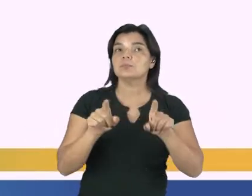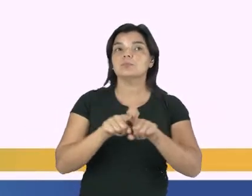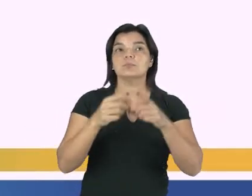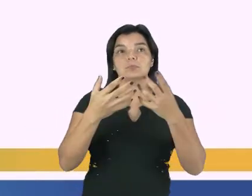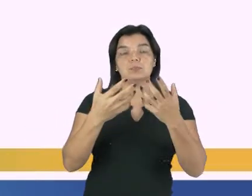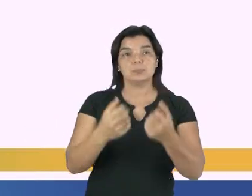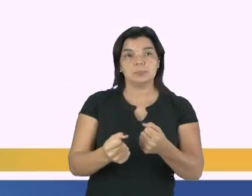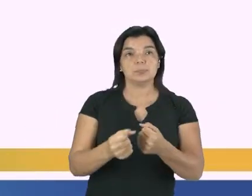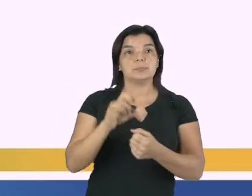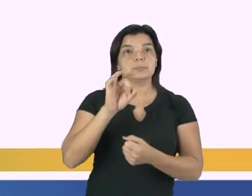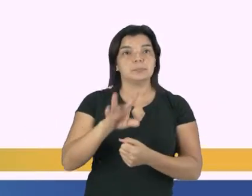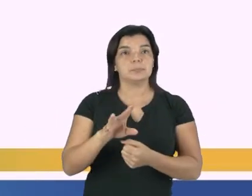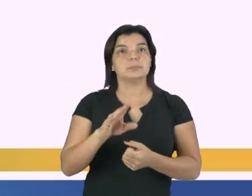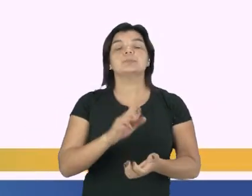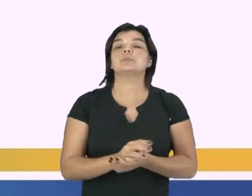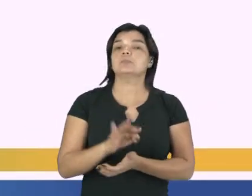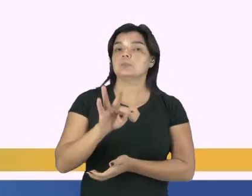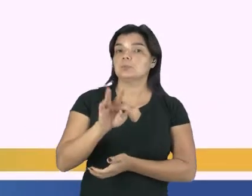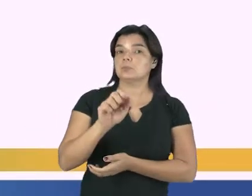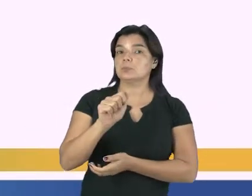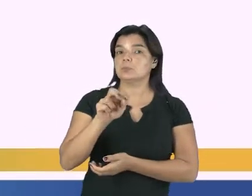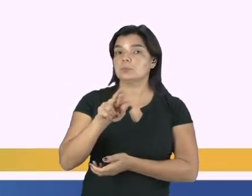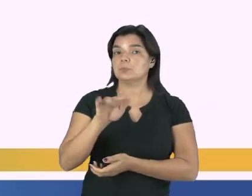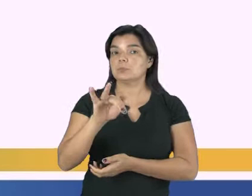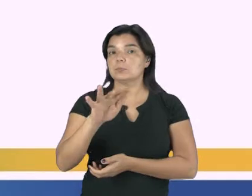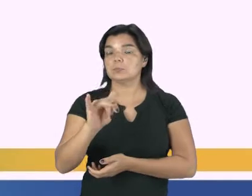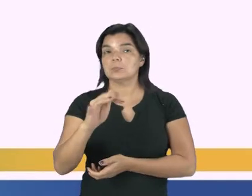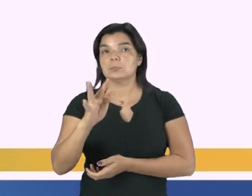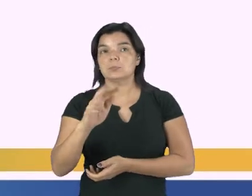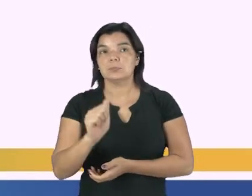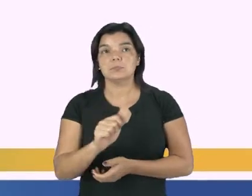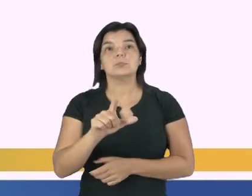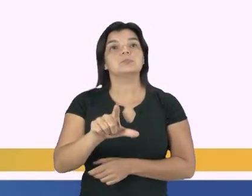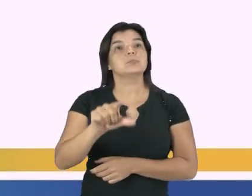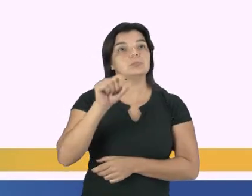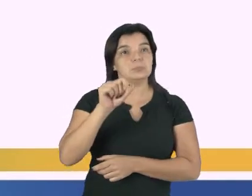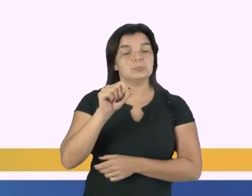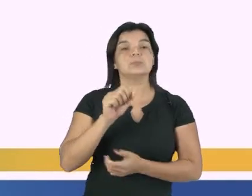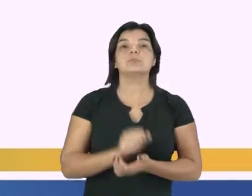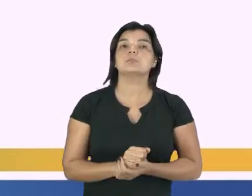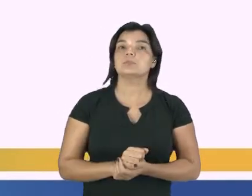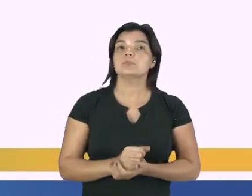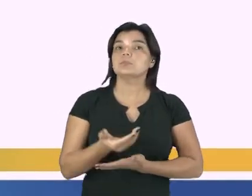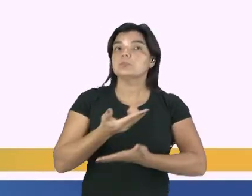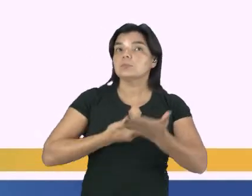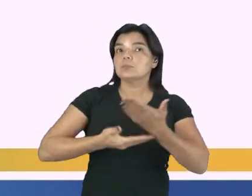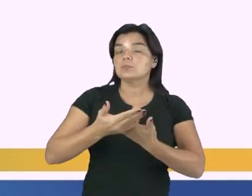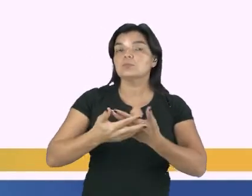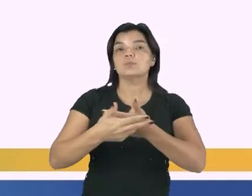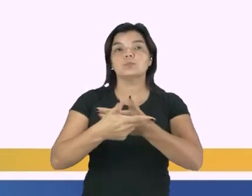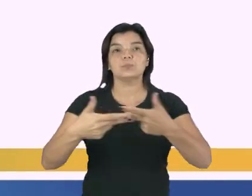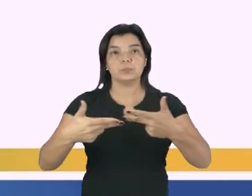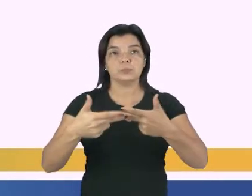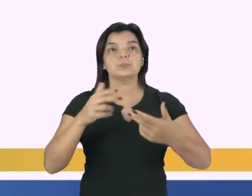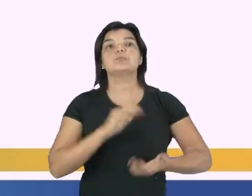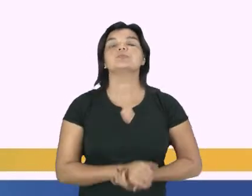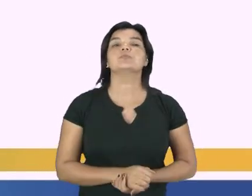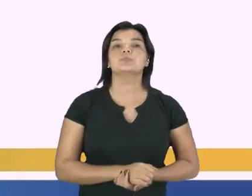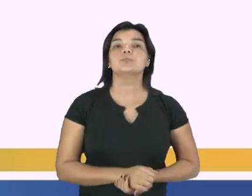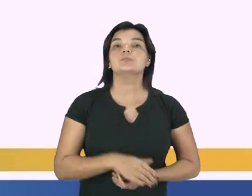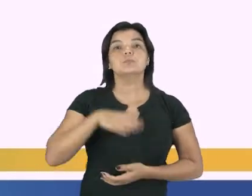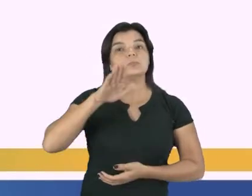de forma que são adotadas apenas algumas tarifas preferenciais que envolvem